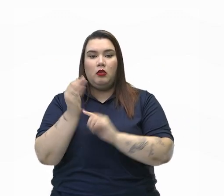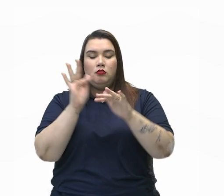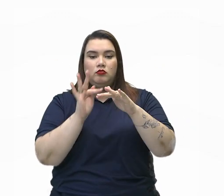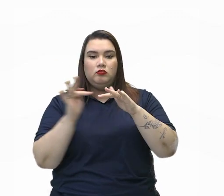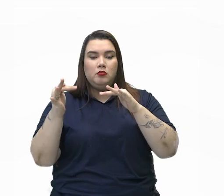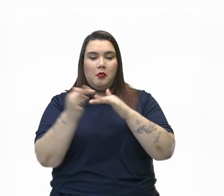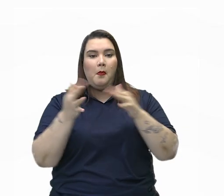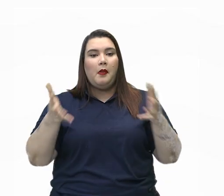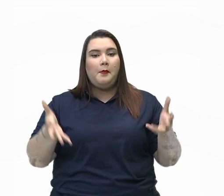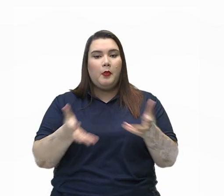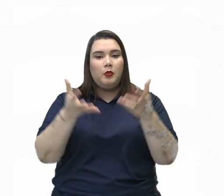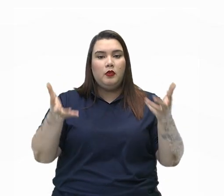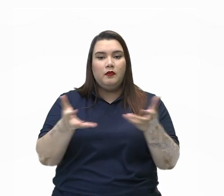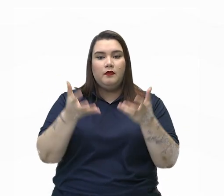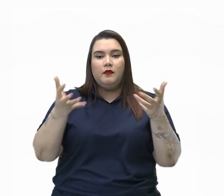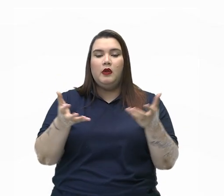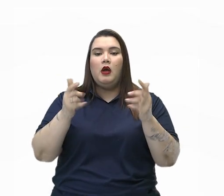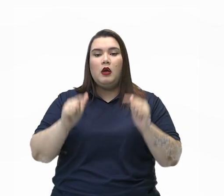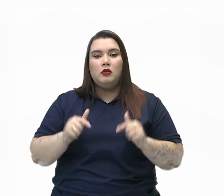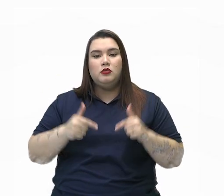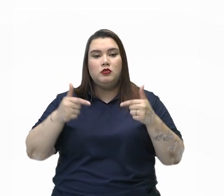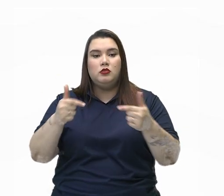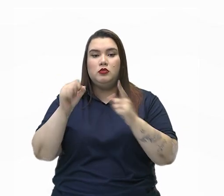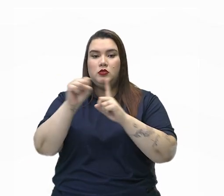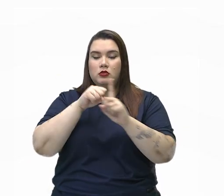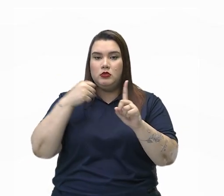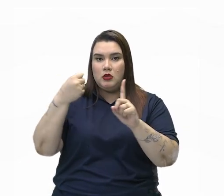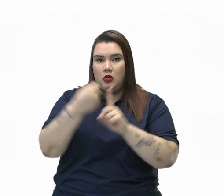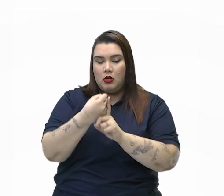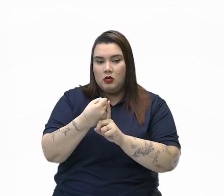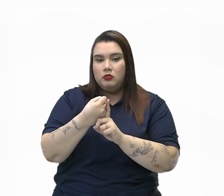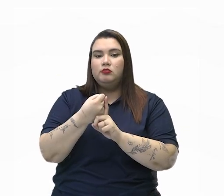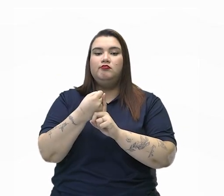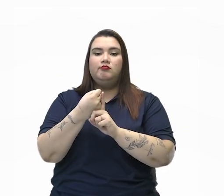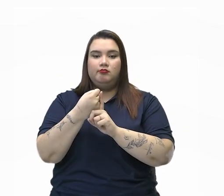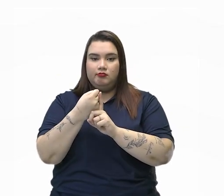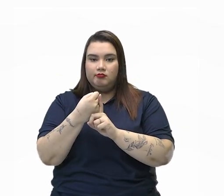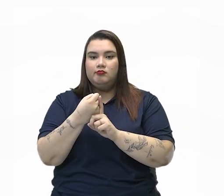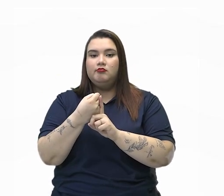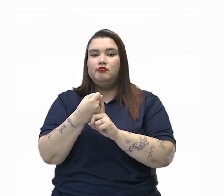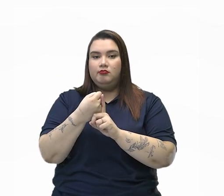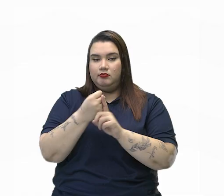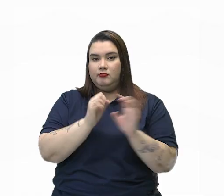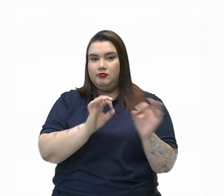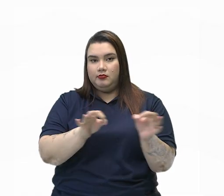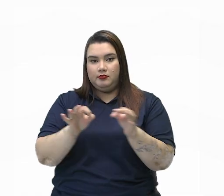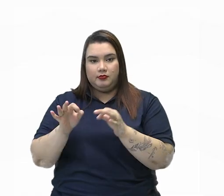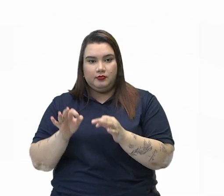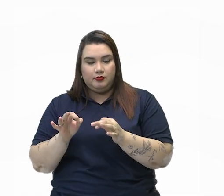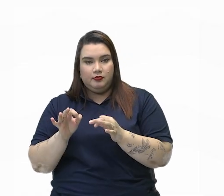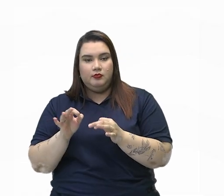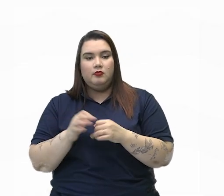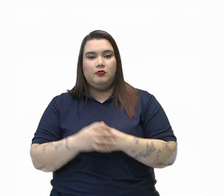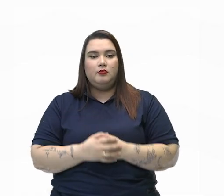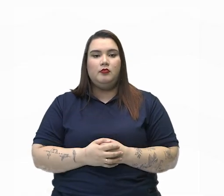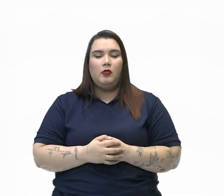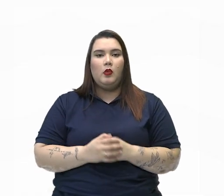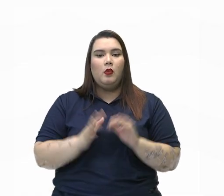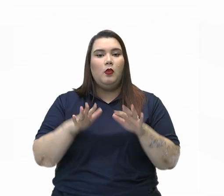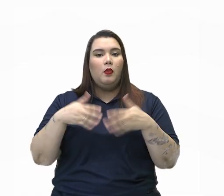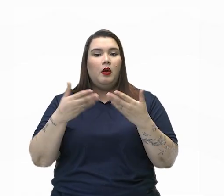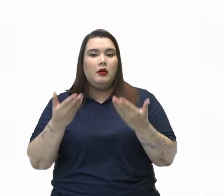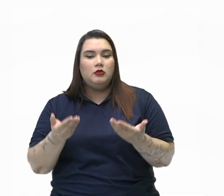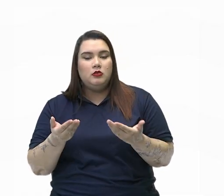disponibilidade de difundir a arte de forma digital, vamos começar a promover algumas questões que vão